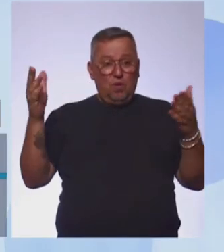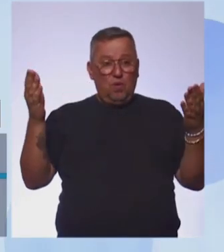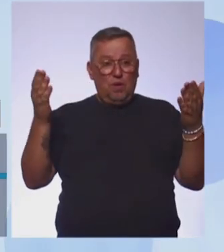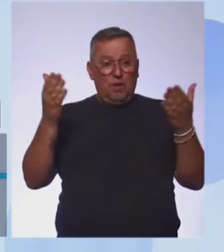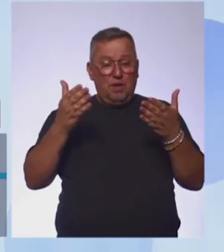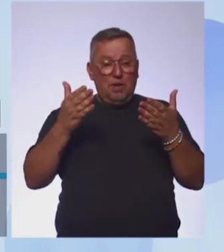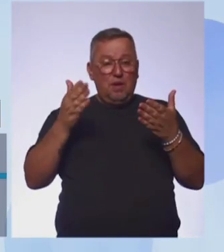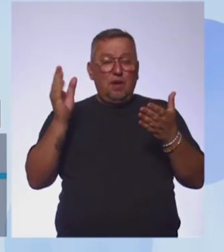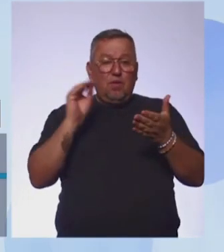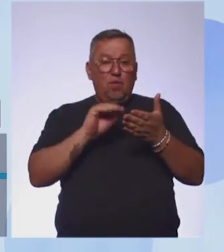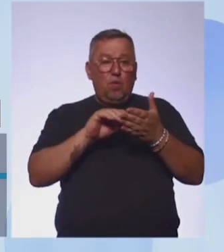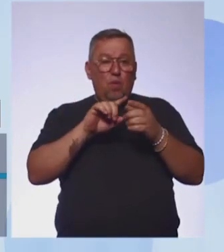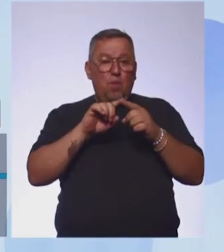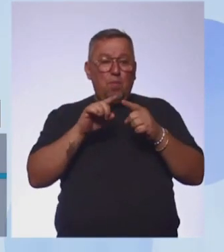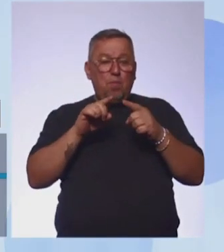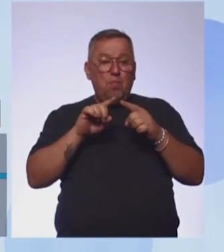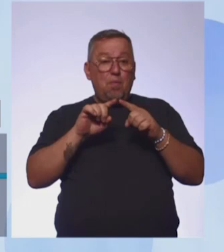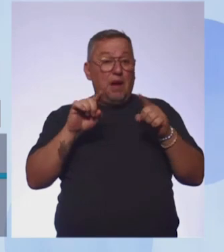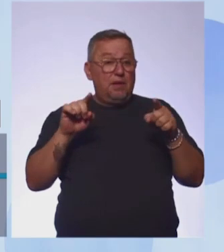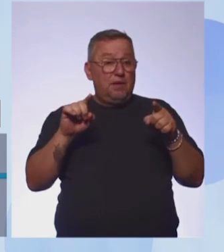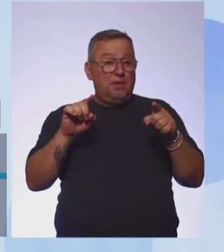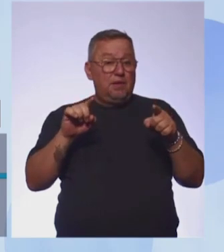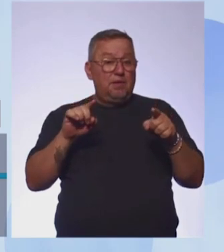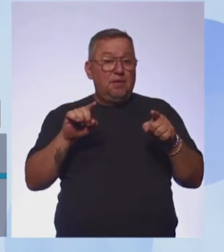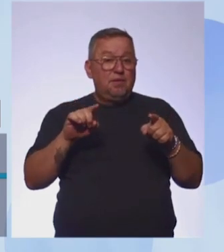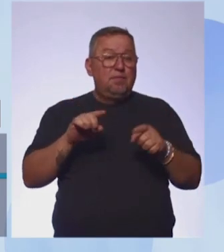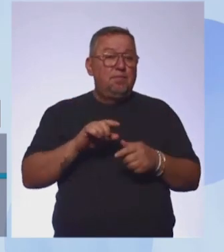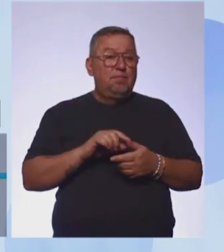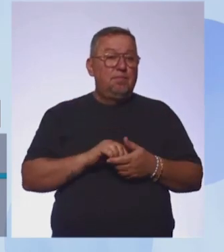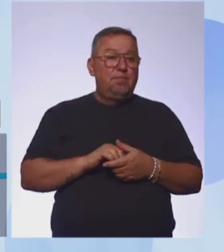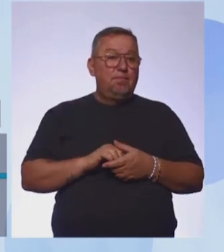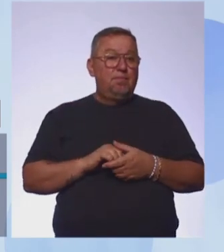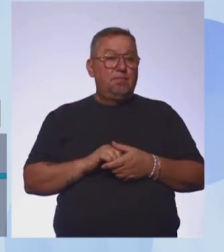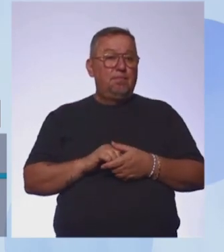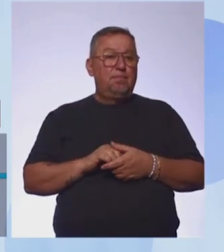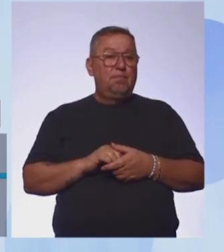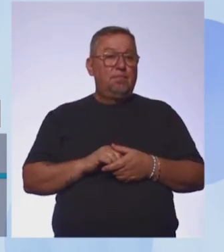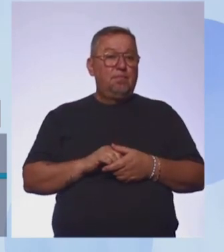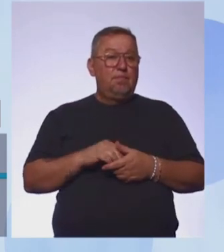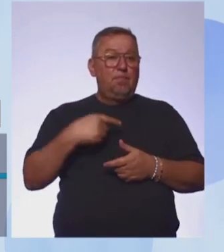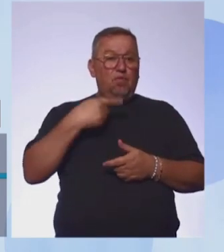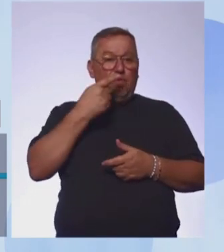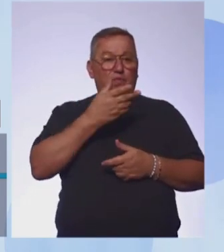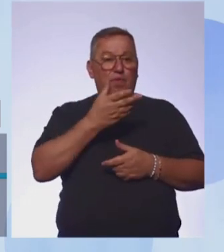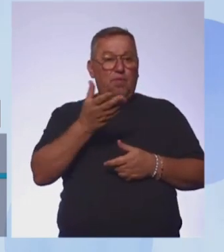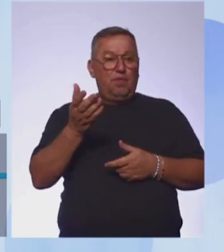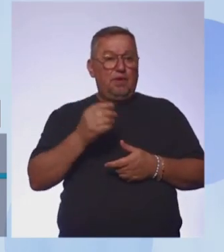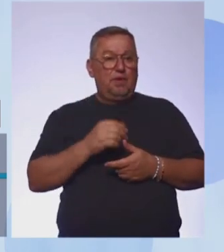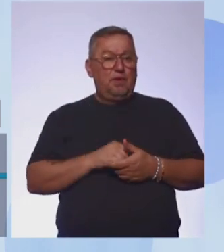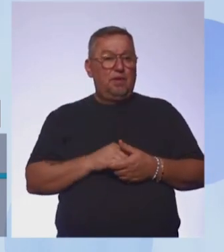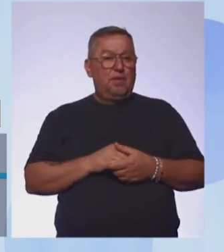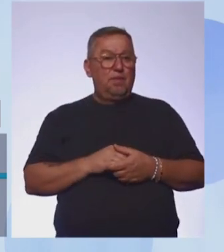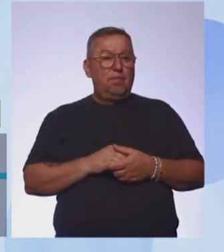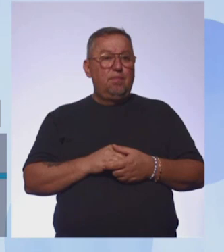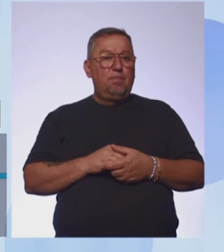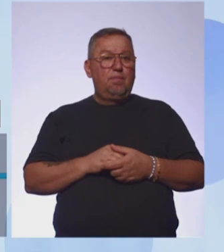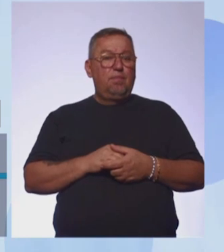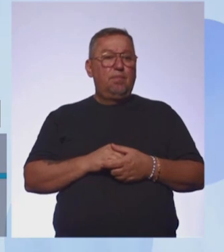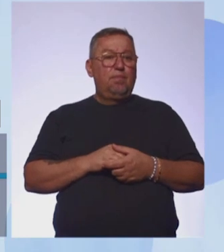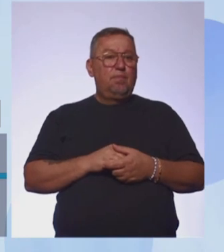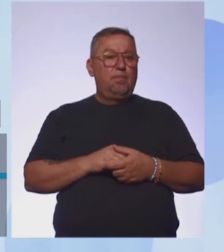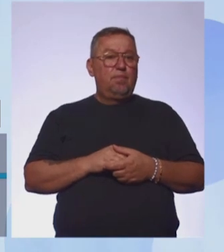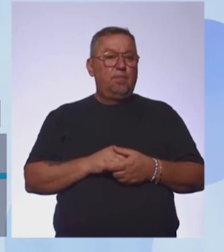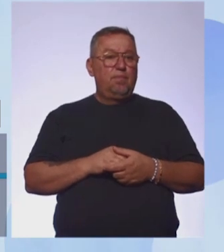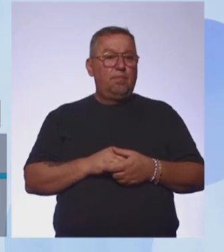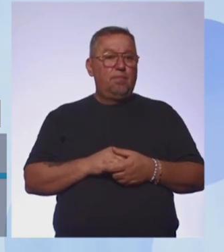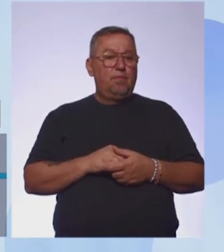colocou o mas, deixa eu voltar aqui. Eu vou voltar no meu aqui, só para falar para vocês desse mas, desse